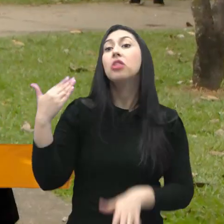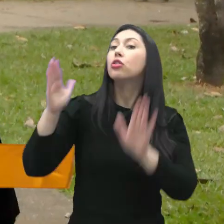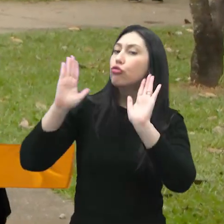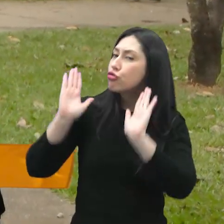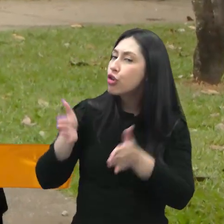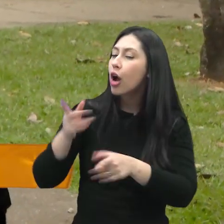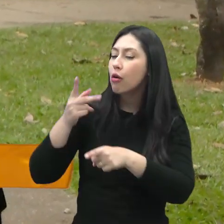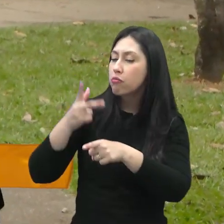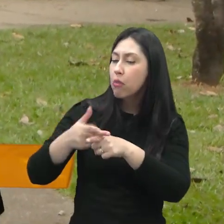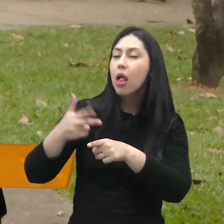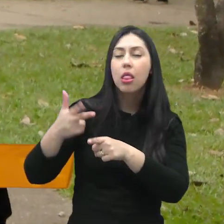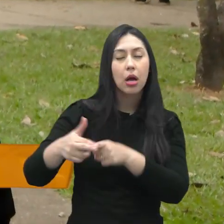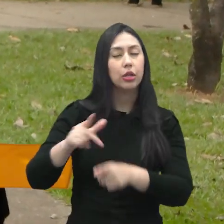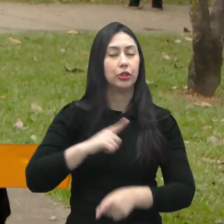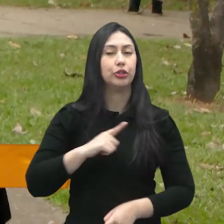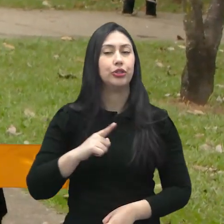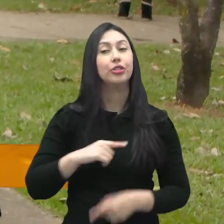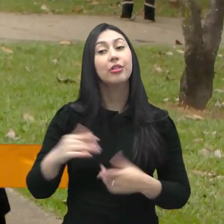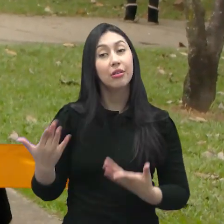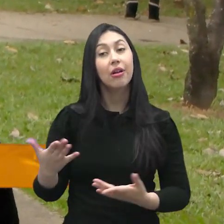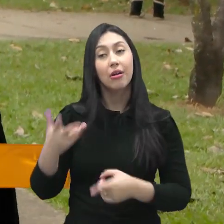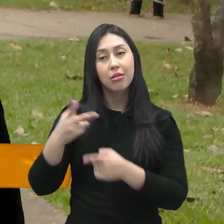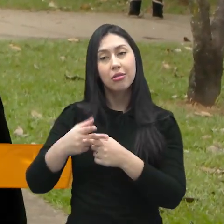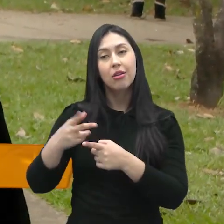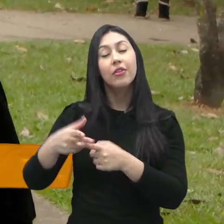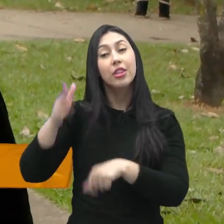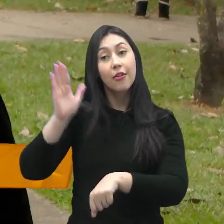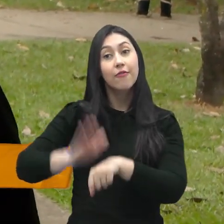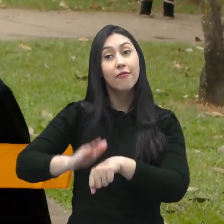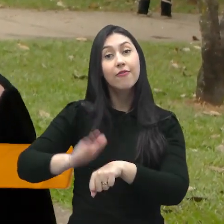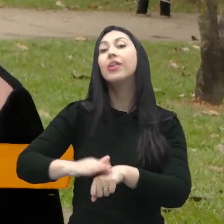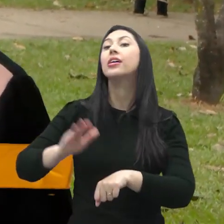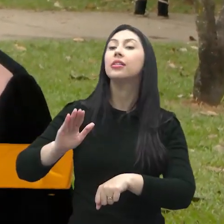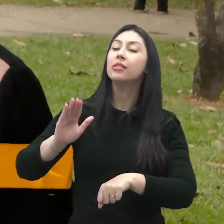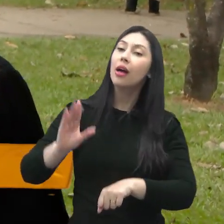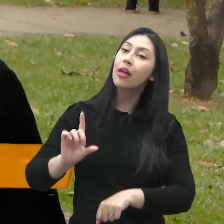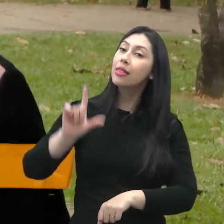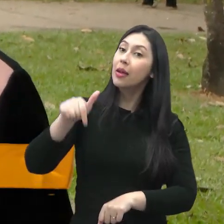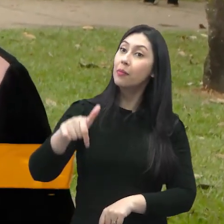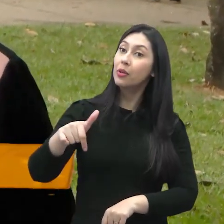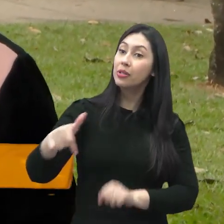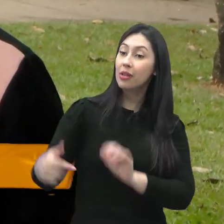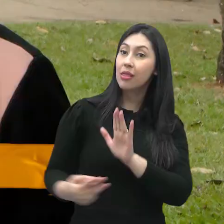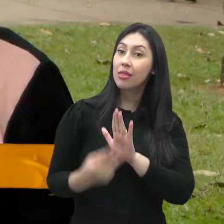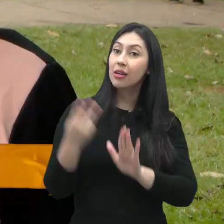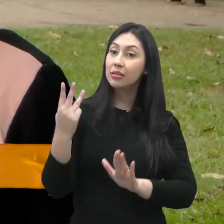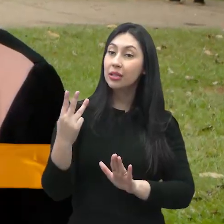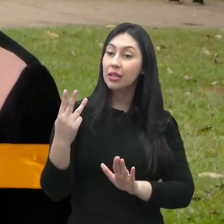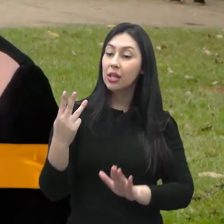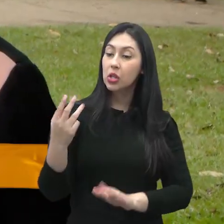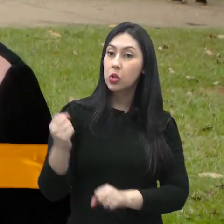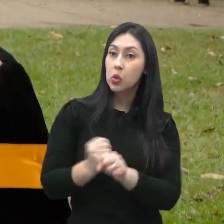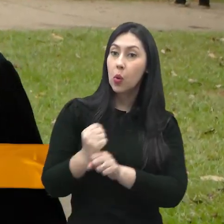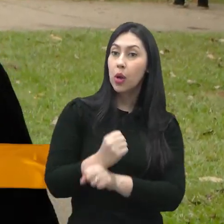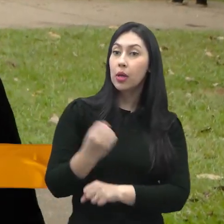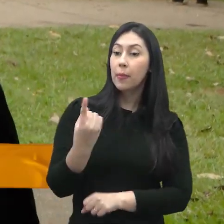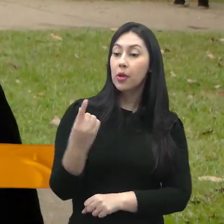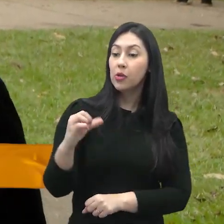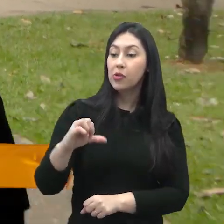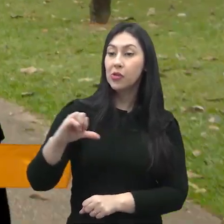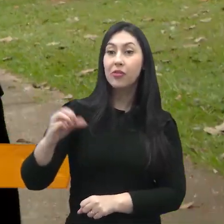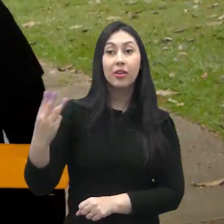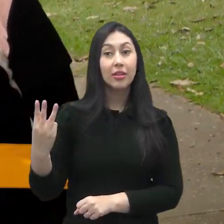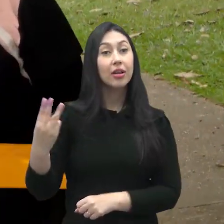época, já tinha vasectomia e a opção foi ele fazer vasectomia. Logo em seguida, que nasceu minha 3ª filha,